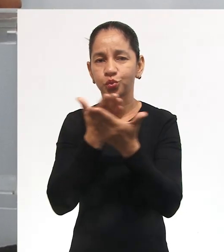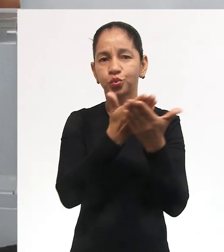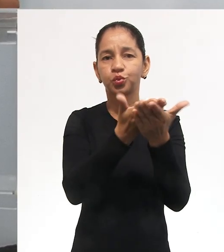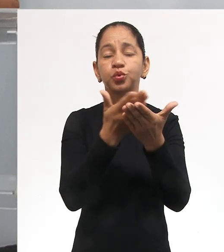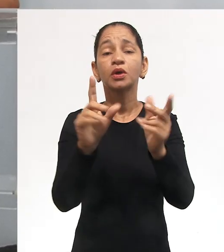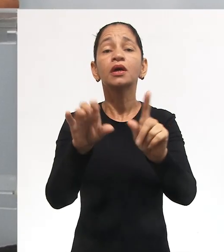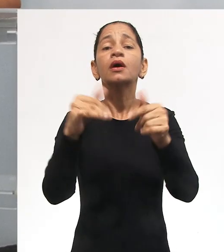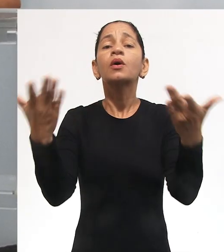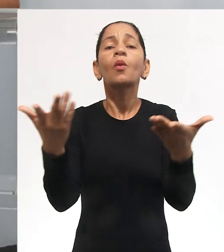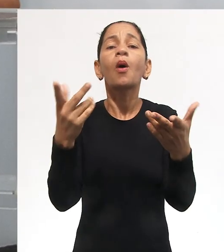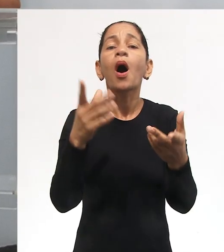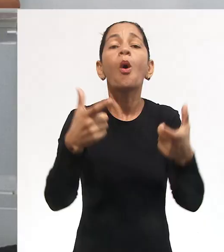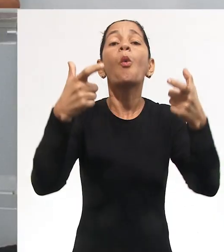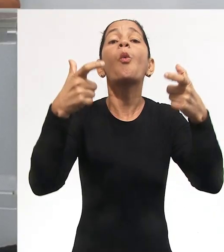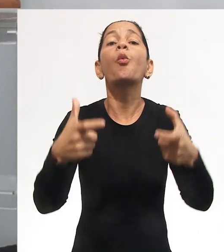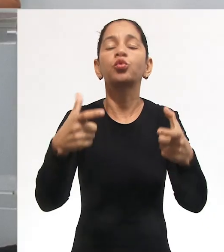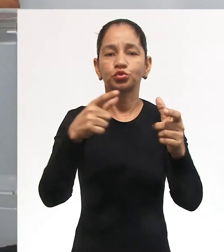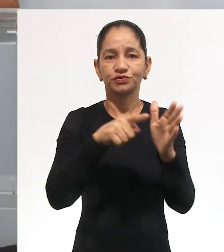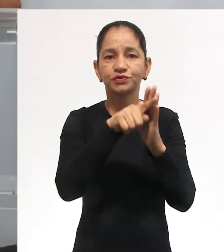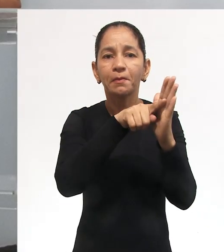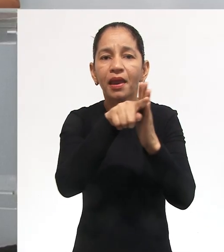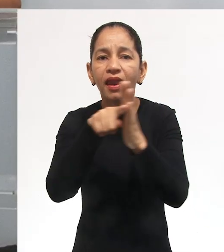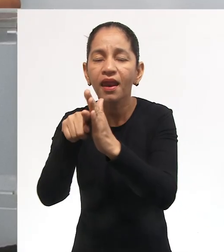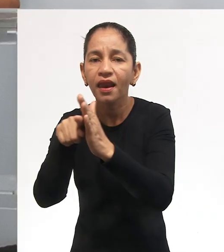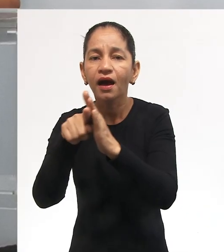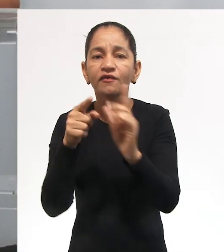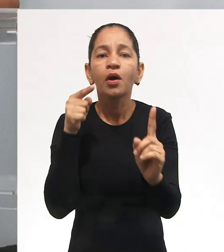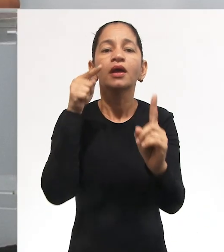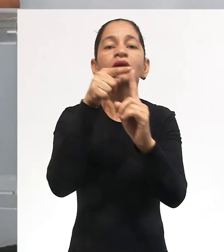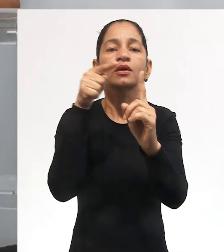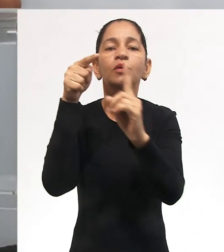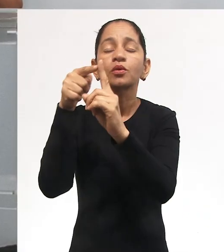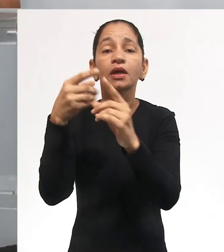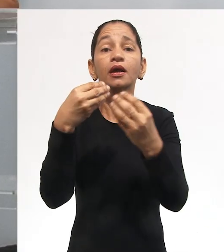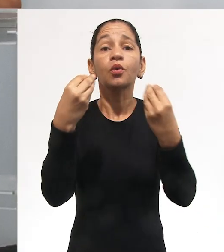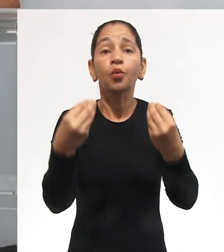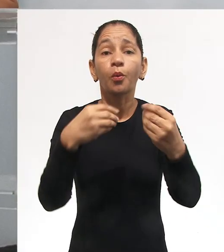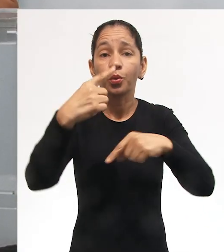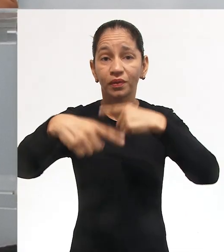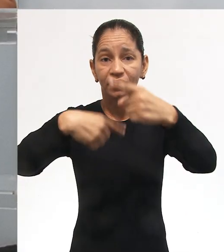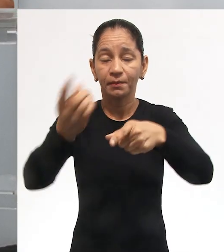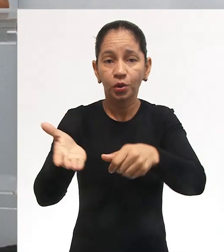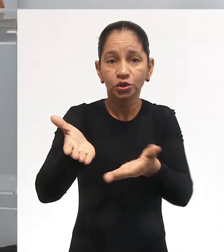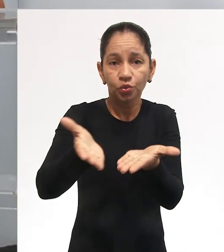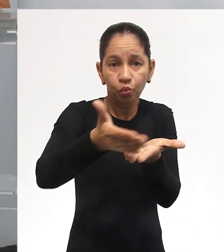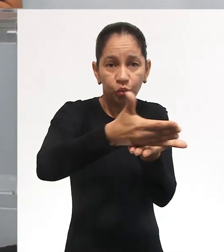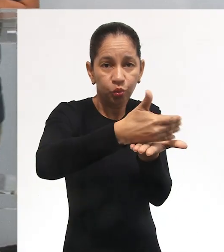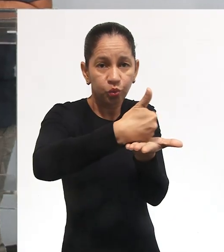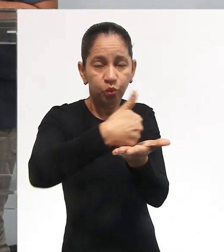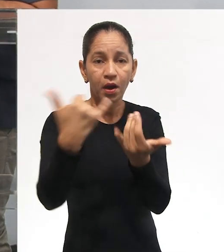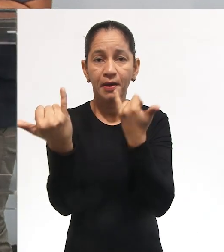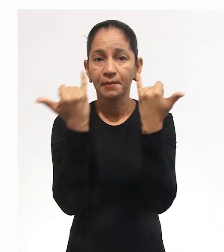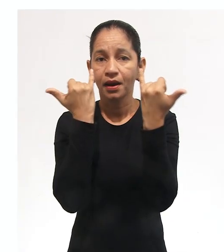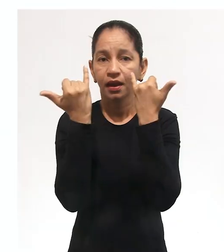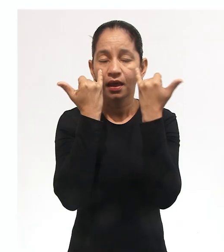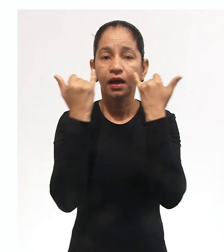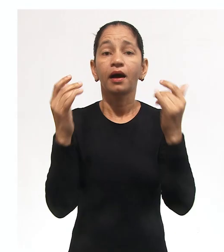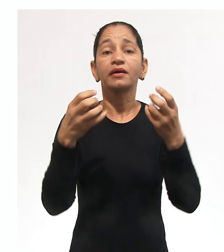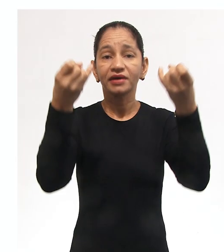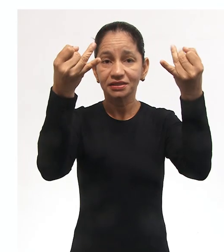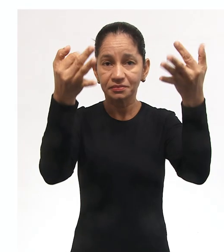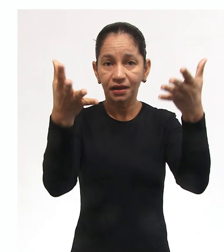são as fontes de dados que vão ser utilizados, né? Como esses dados vão ser analisados depois. É no tópico de metodologia que se faz essa